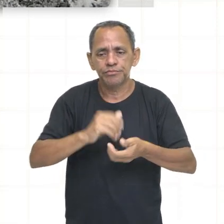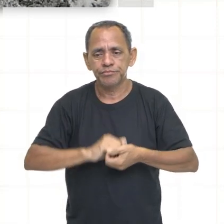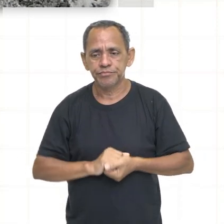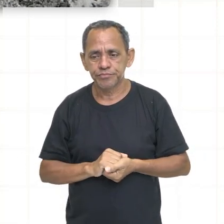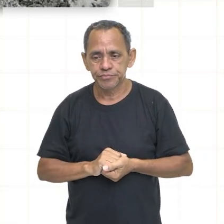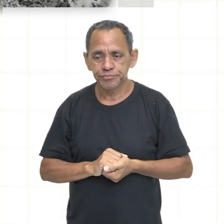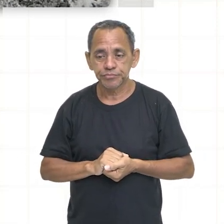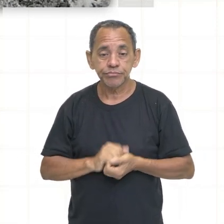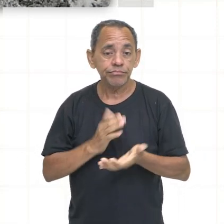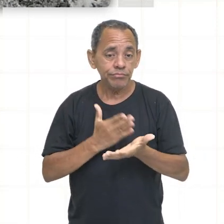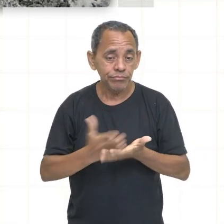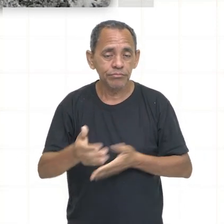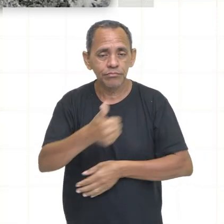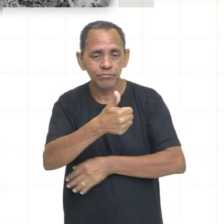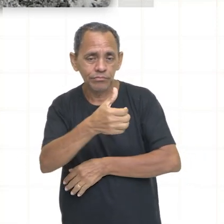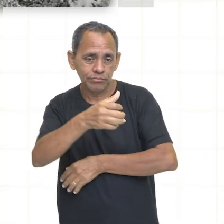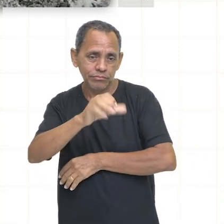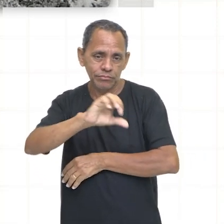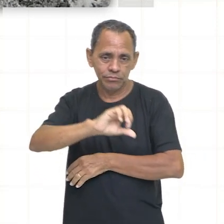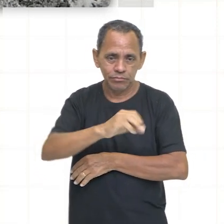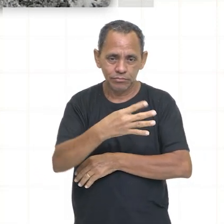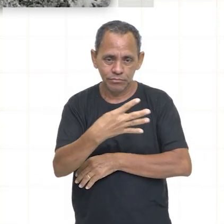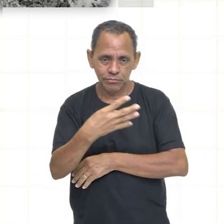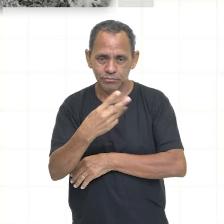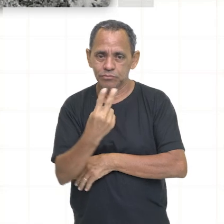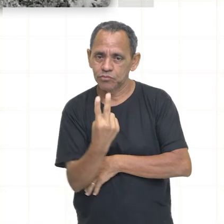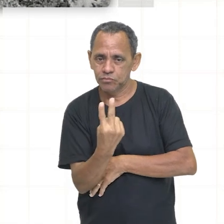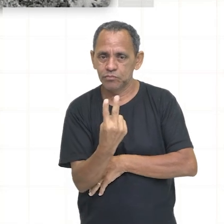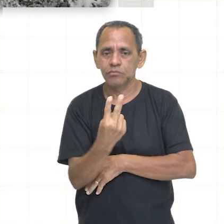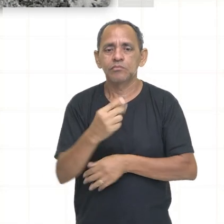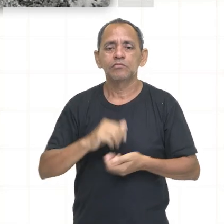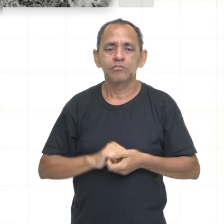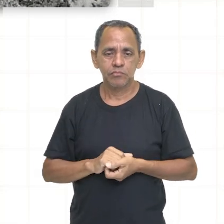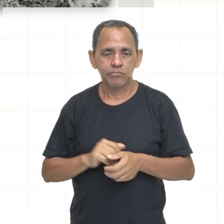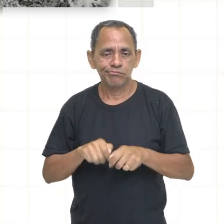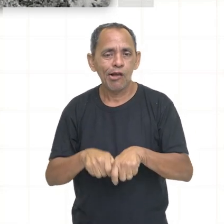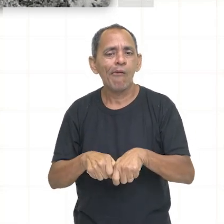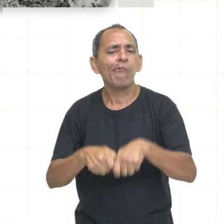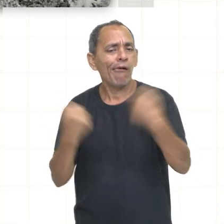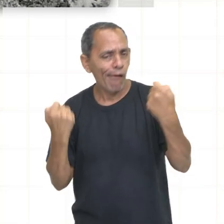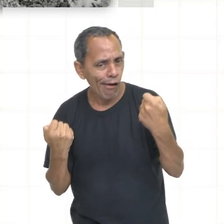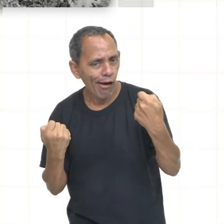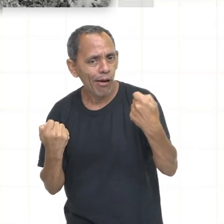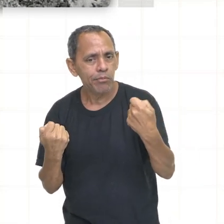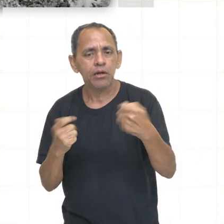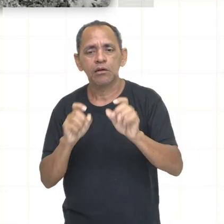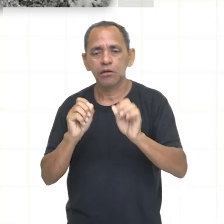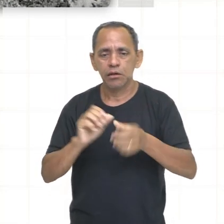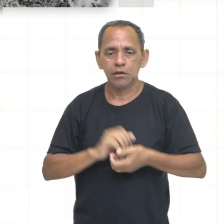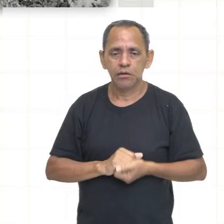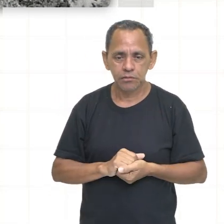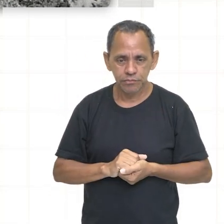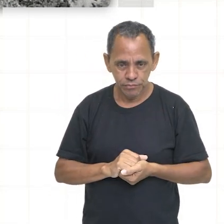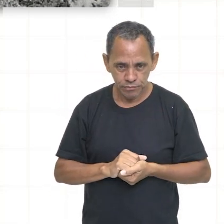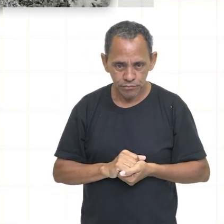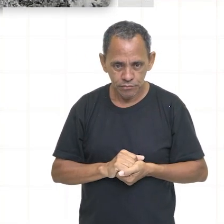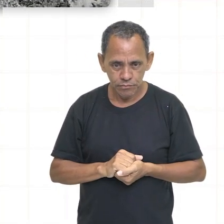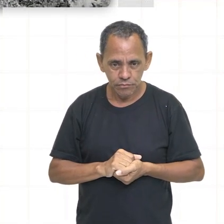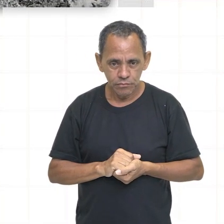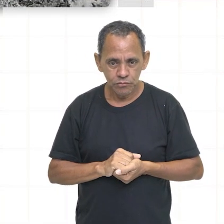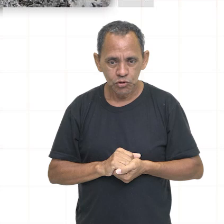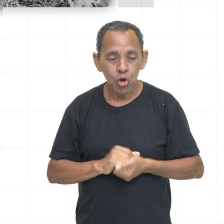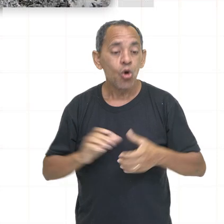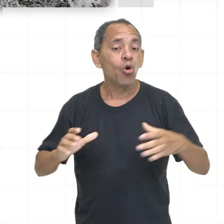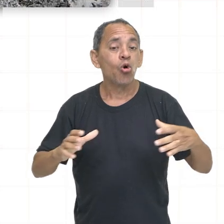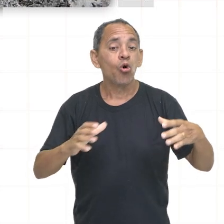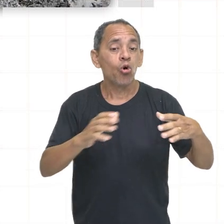a partir de 1942, com o rompimento das relações diplomáticas com o Eixo. No caso, o Eixo era